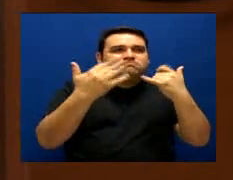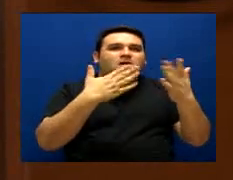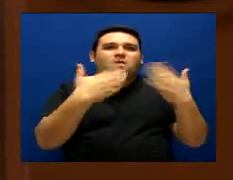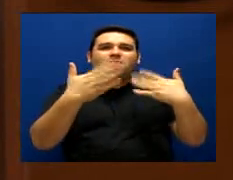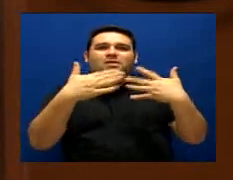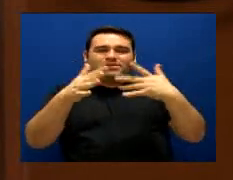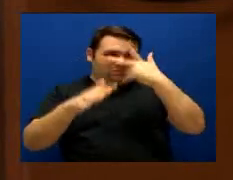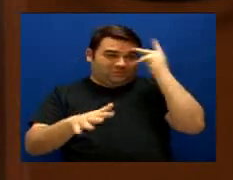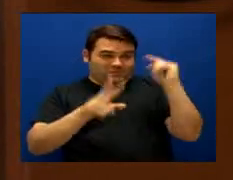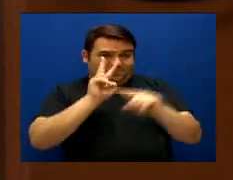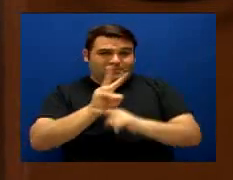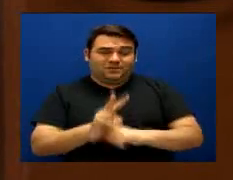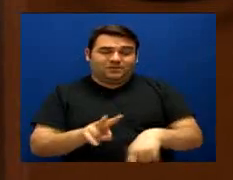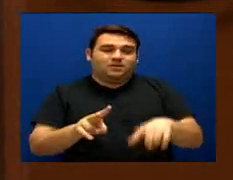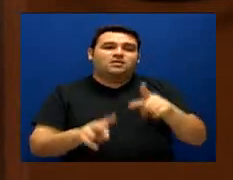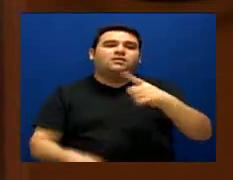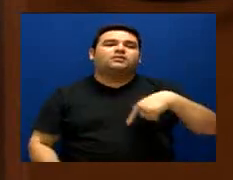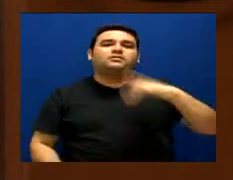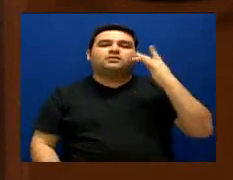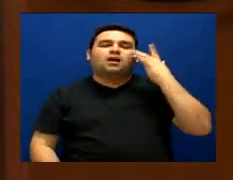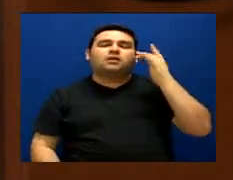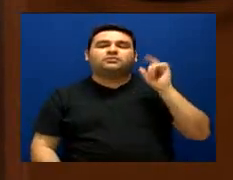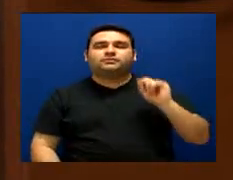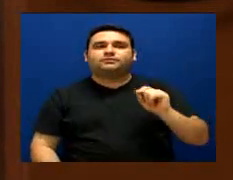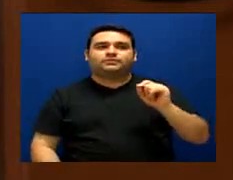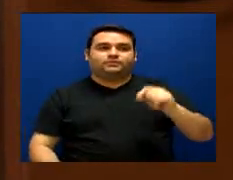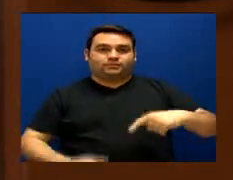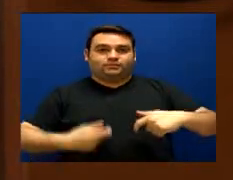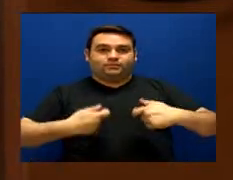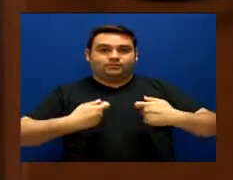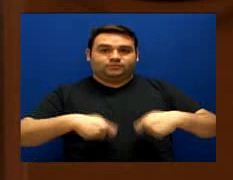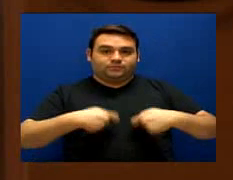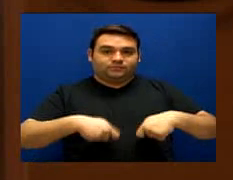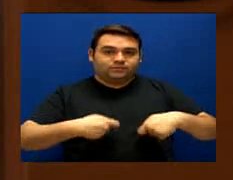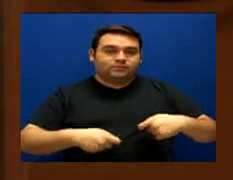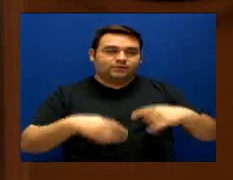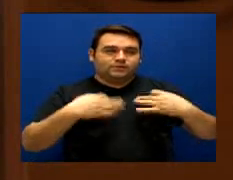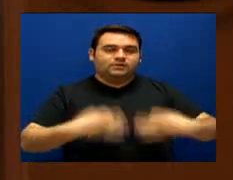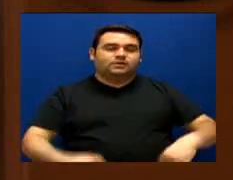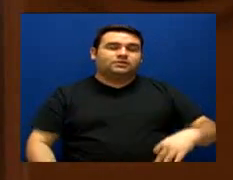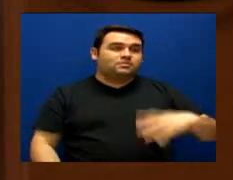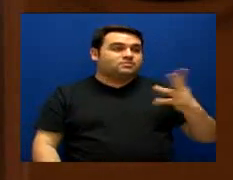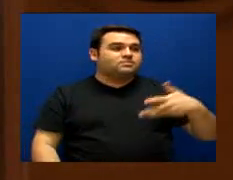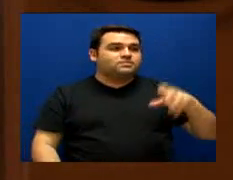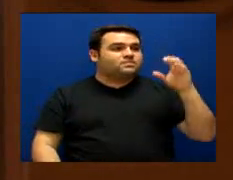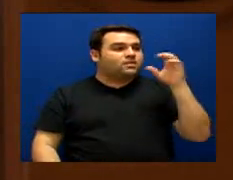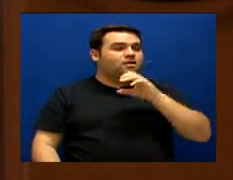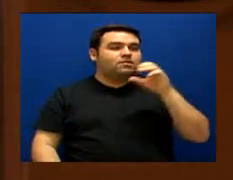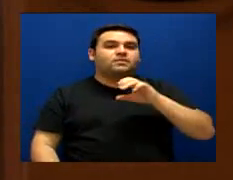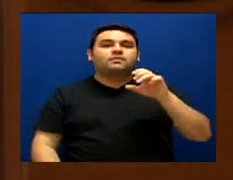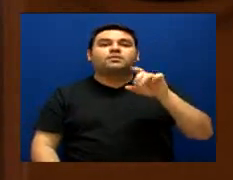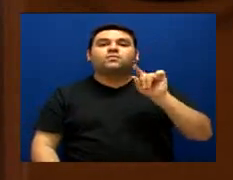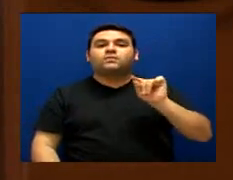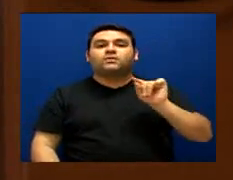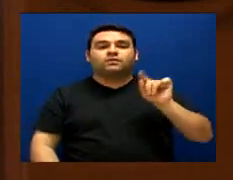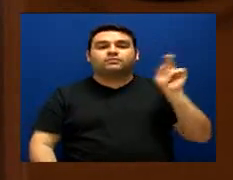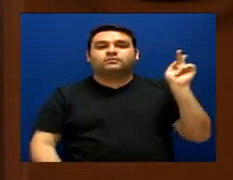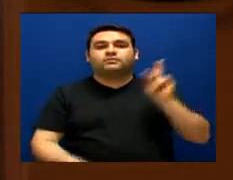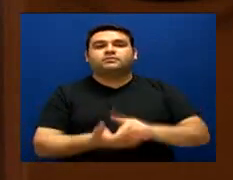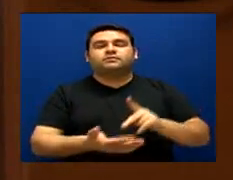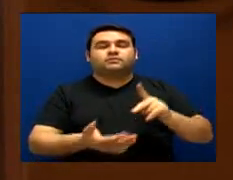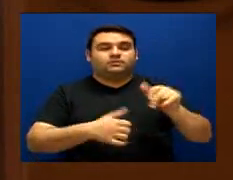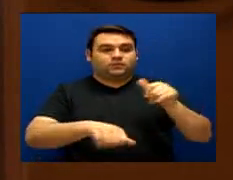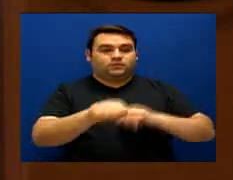né? E assim, nós entendemos que o que precisa acontecer de imediato é, de fato,